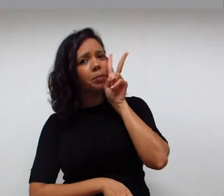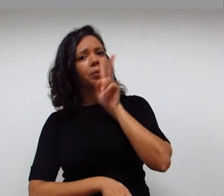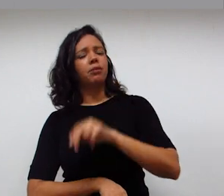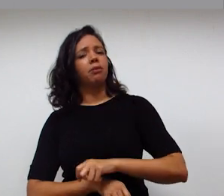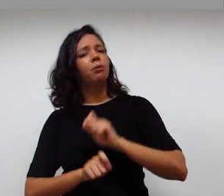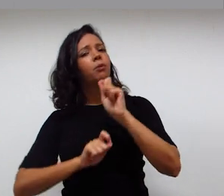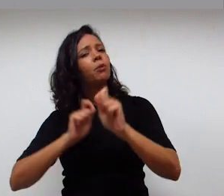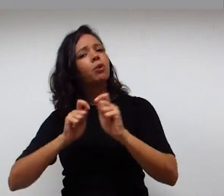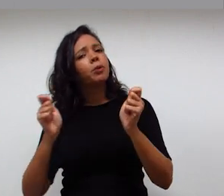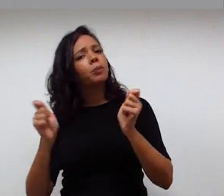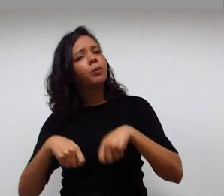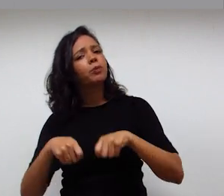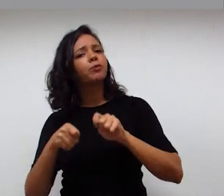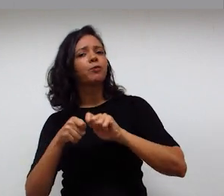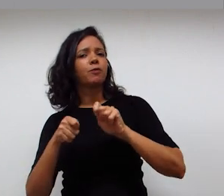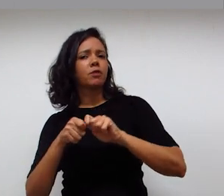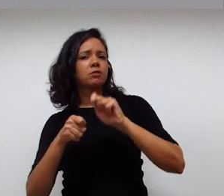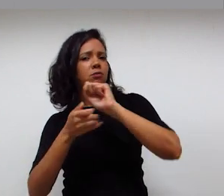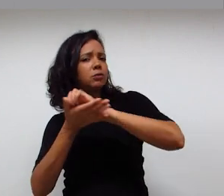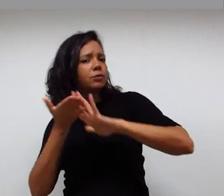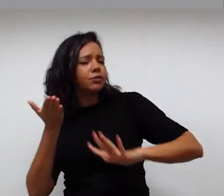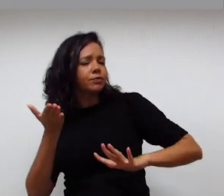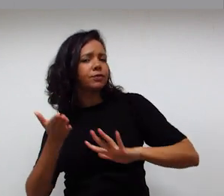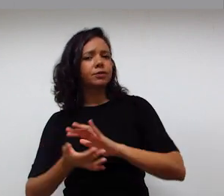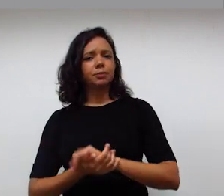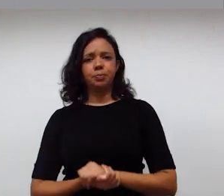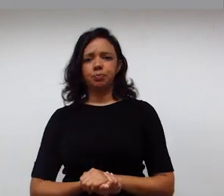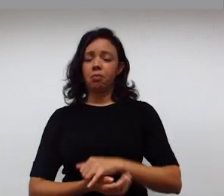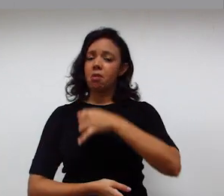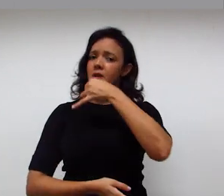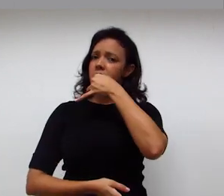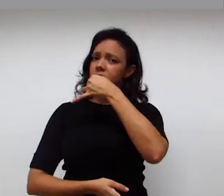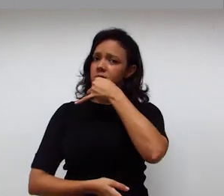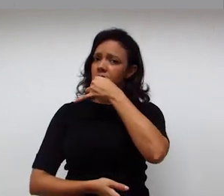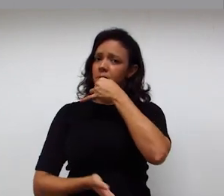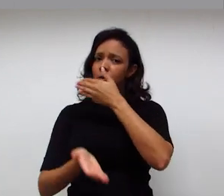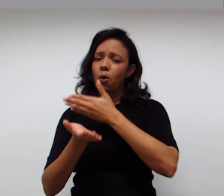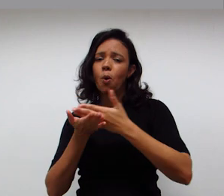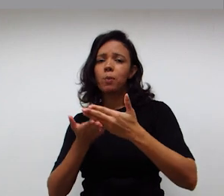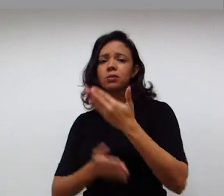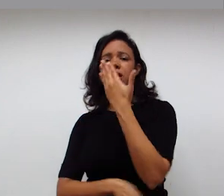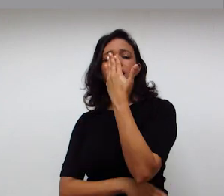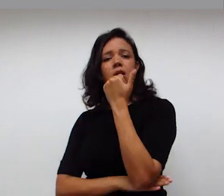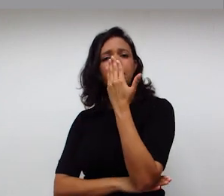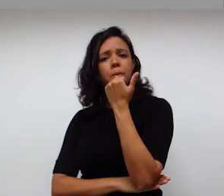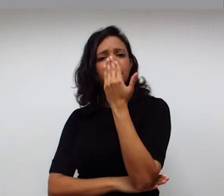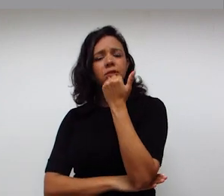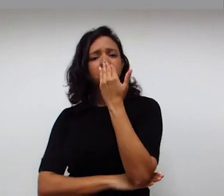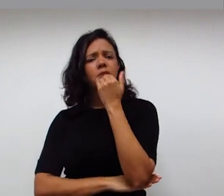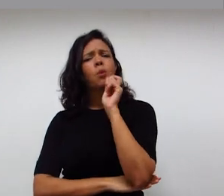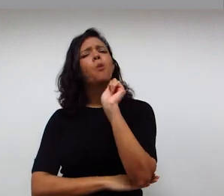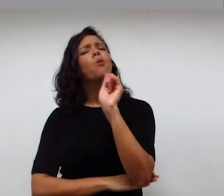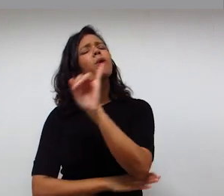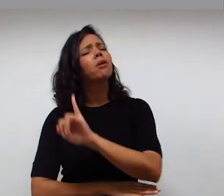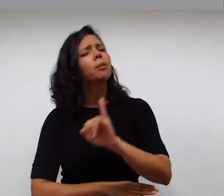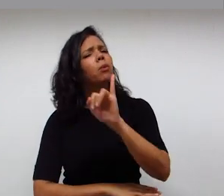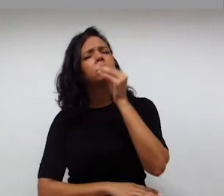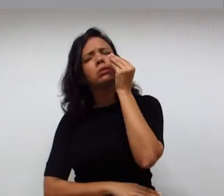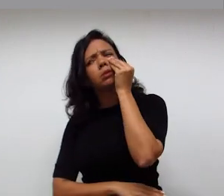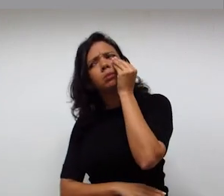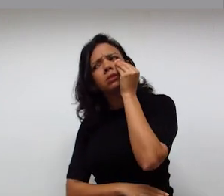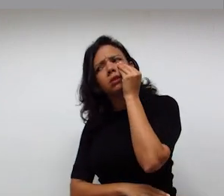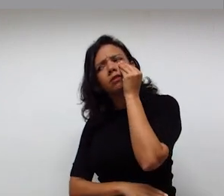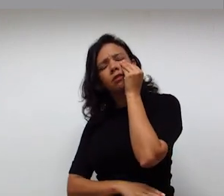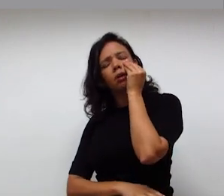nessas atividades. Por exemplo, vamos começar com a alimentação. O que é importante observar? Muito importante